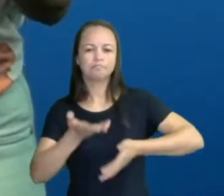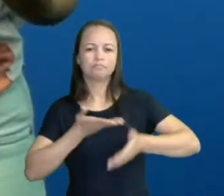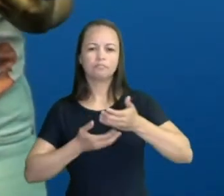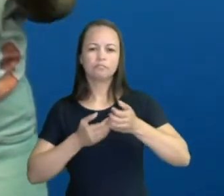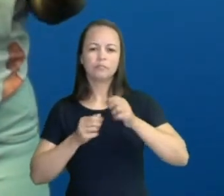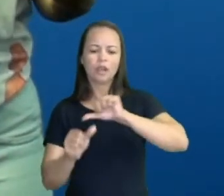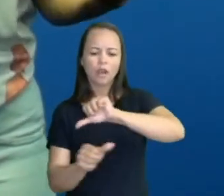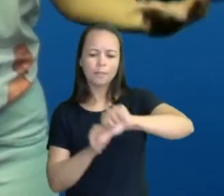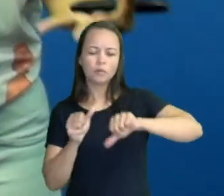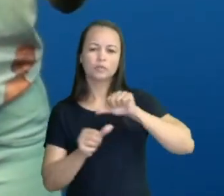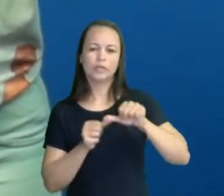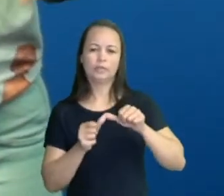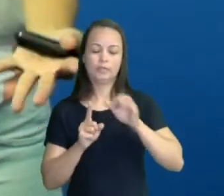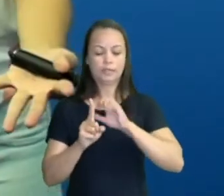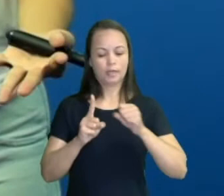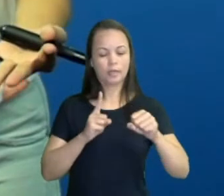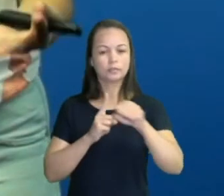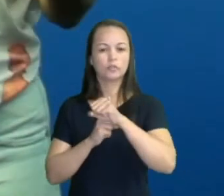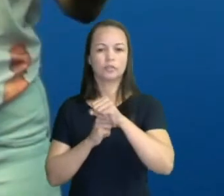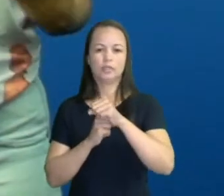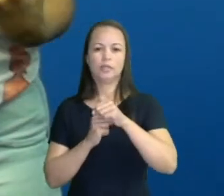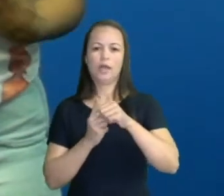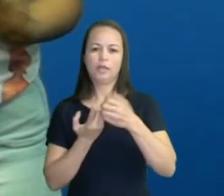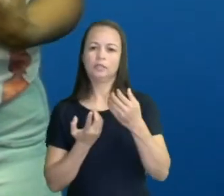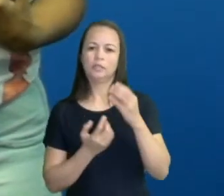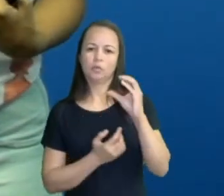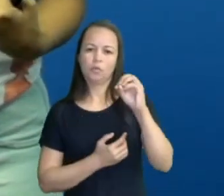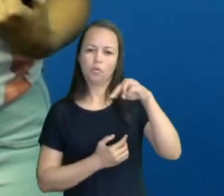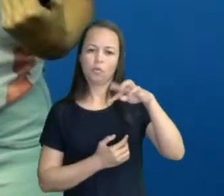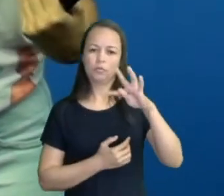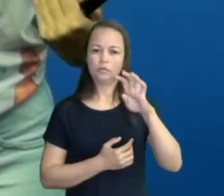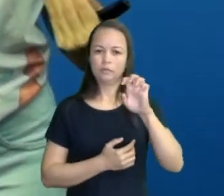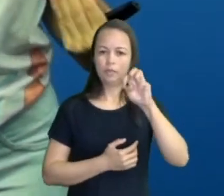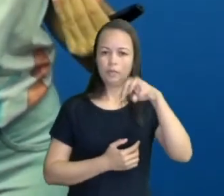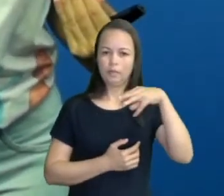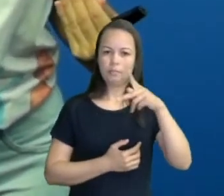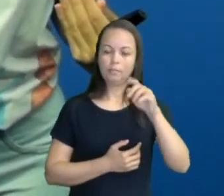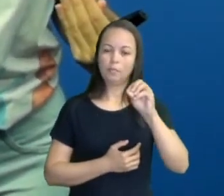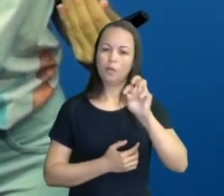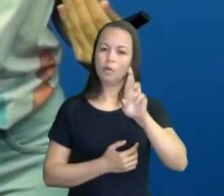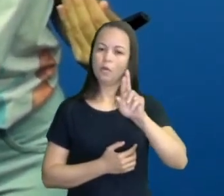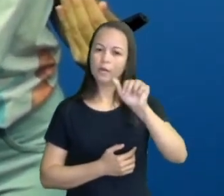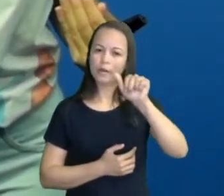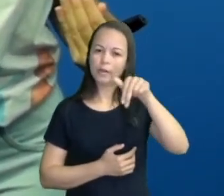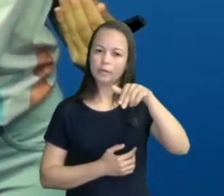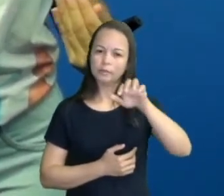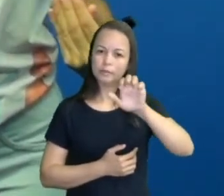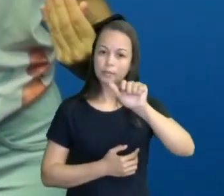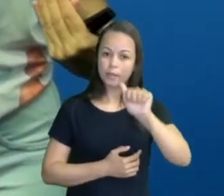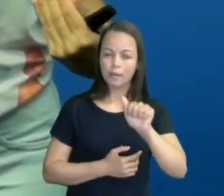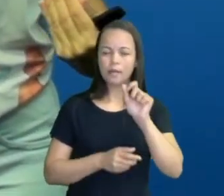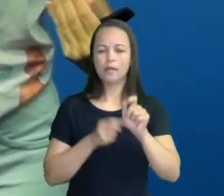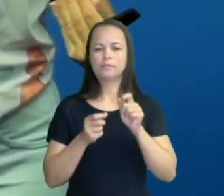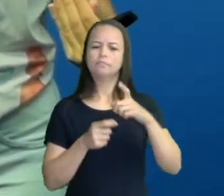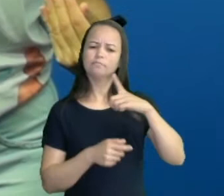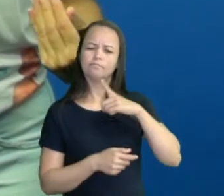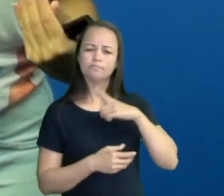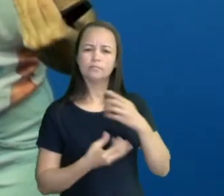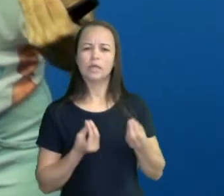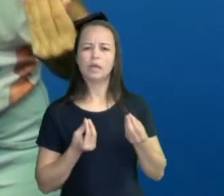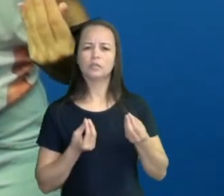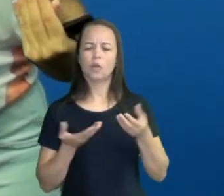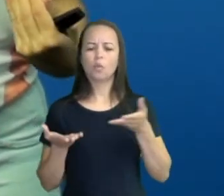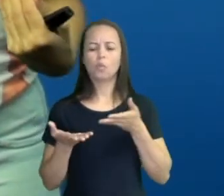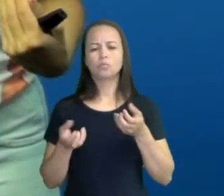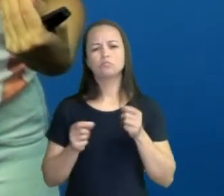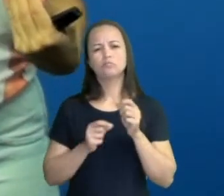que a sociedade contemporânea tem. Então, o modo de que você hoje faz a medição